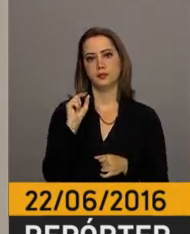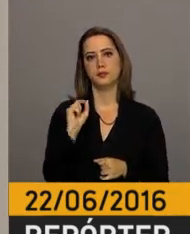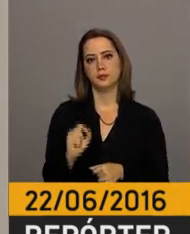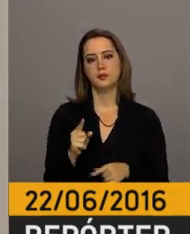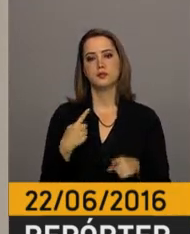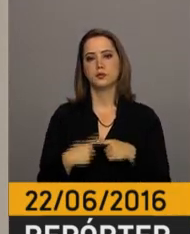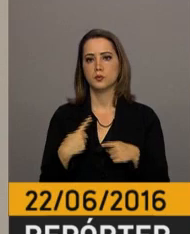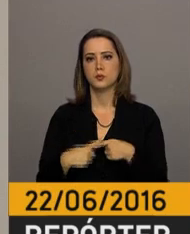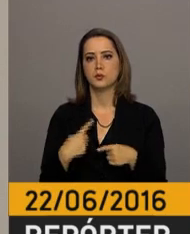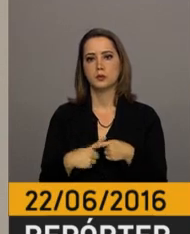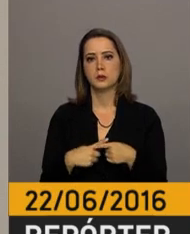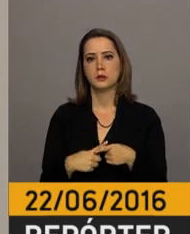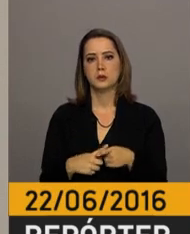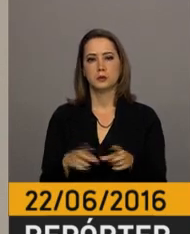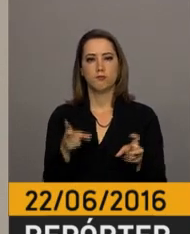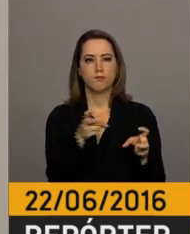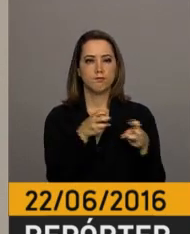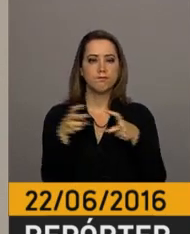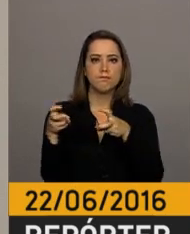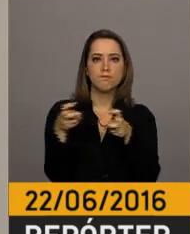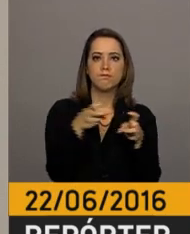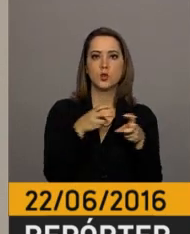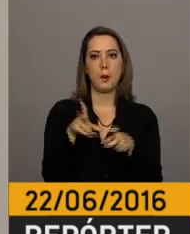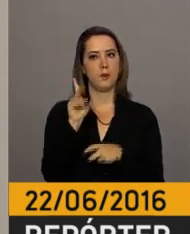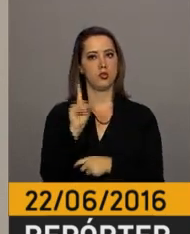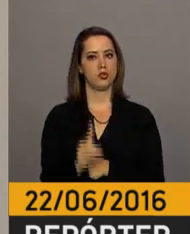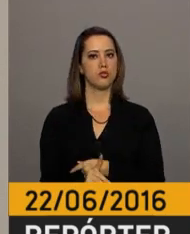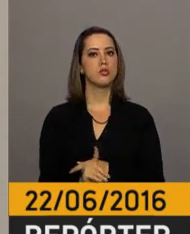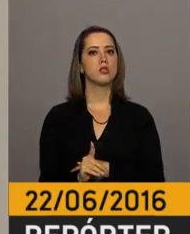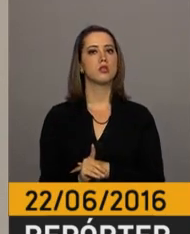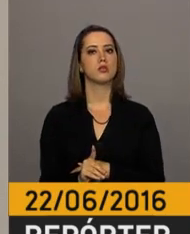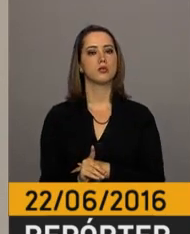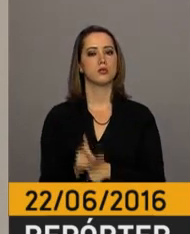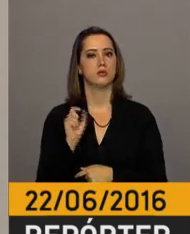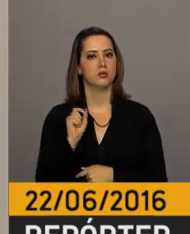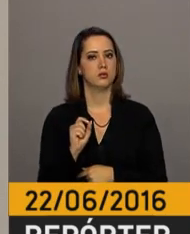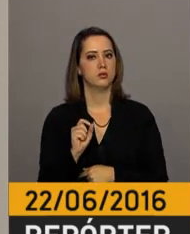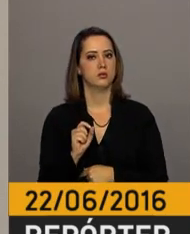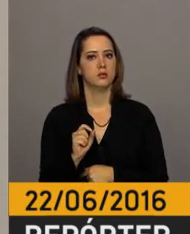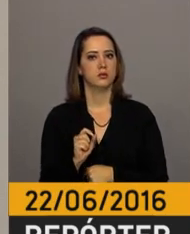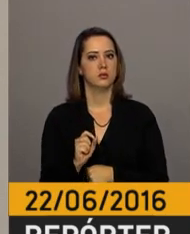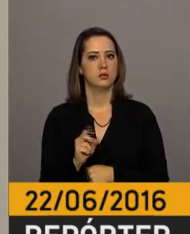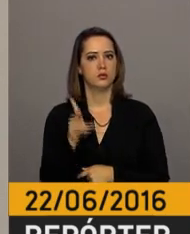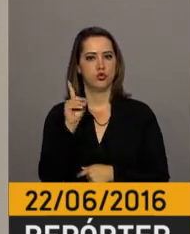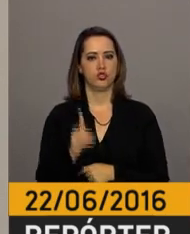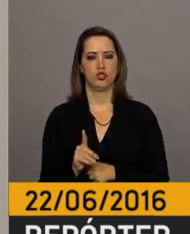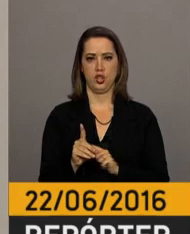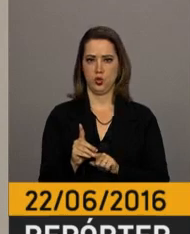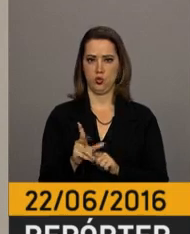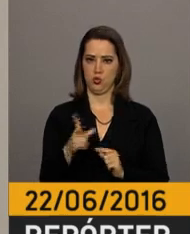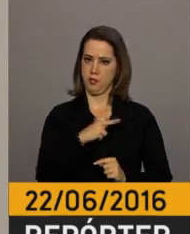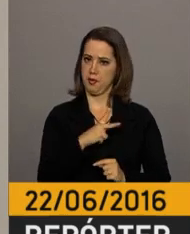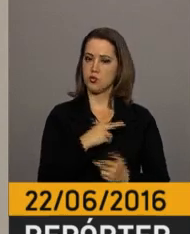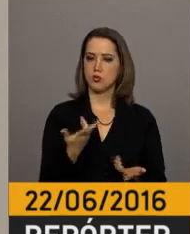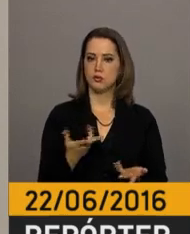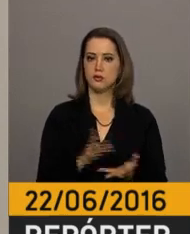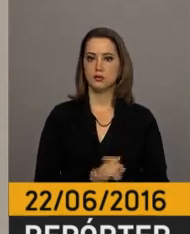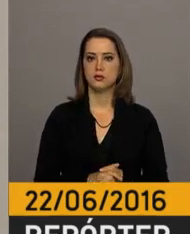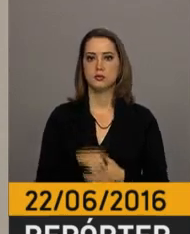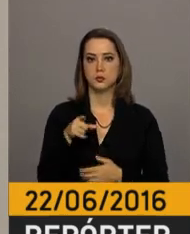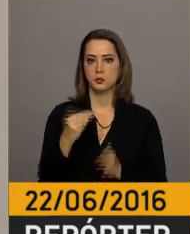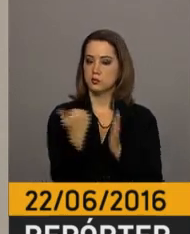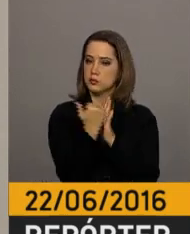que trata da percepção de direitos de natureza ah individual este projeto até